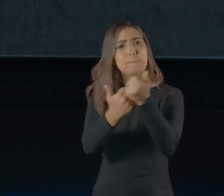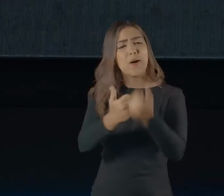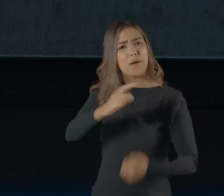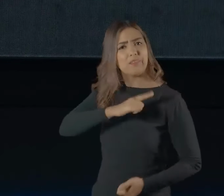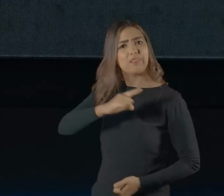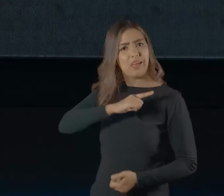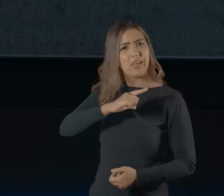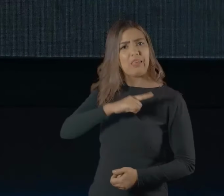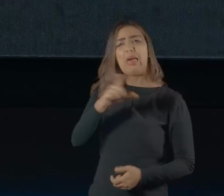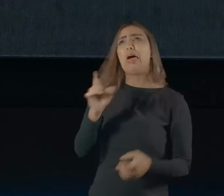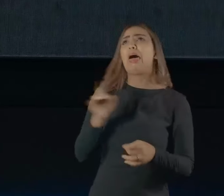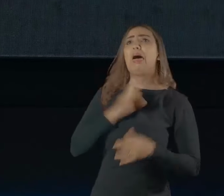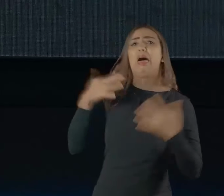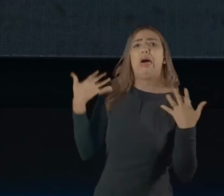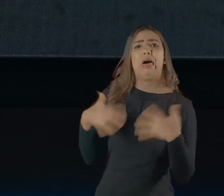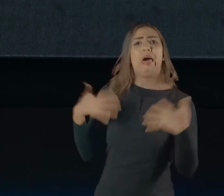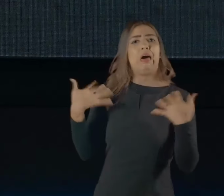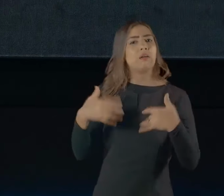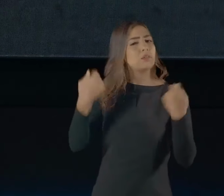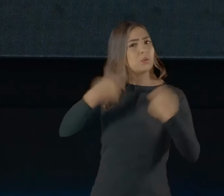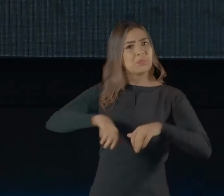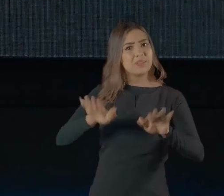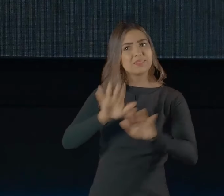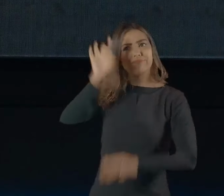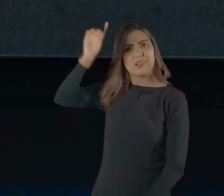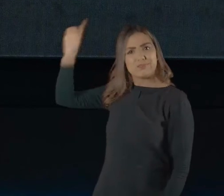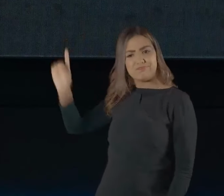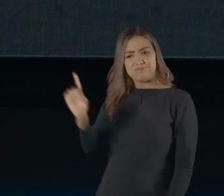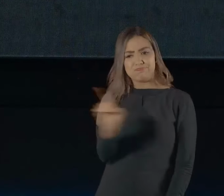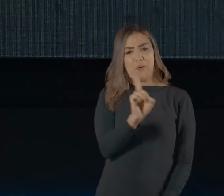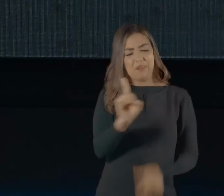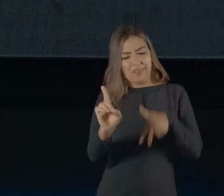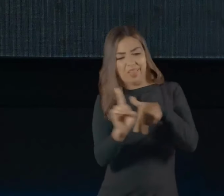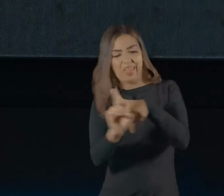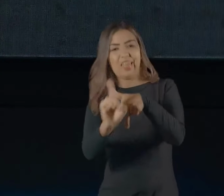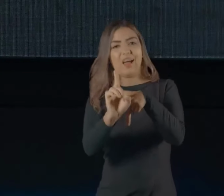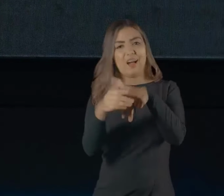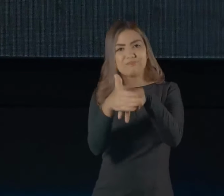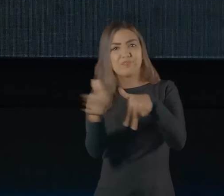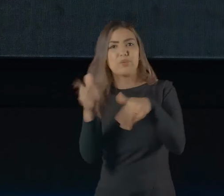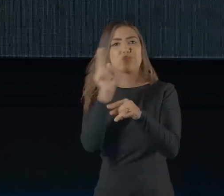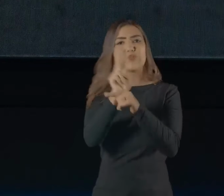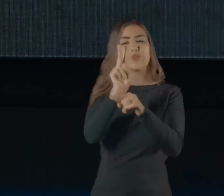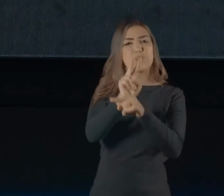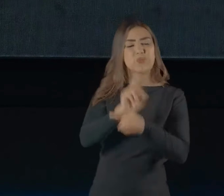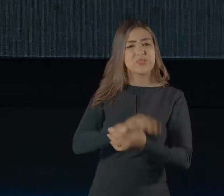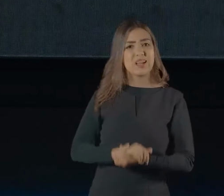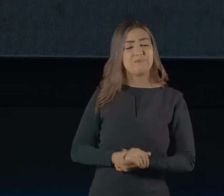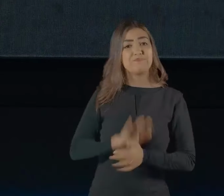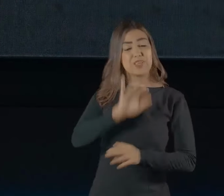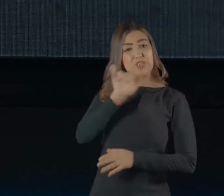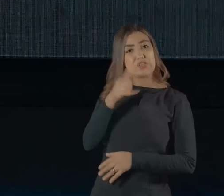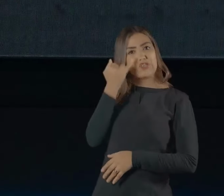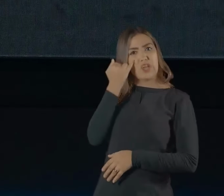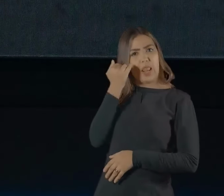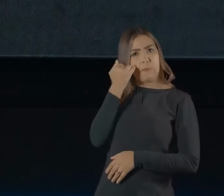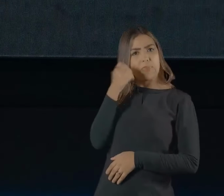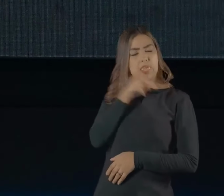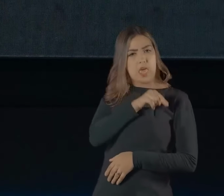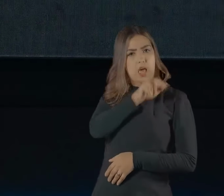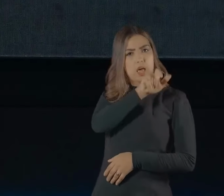livrar, diz o Senhor. E é incrível, porque Jeremias, gente, foi aquele profeta que profetizou o